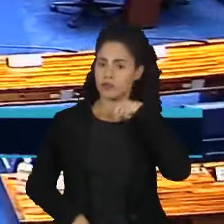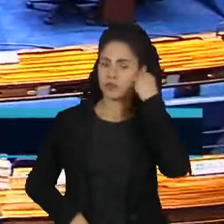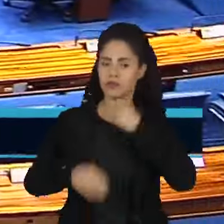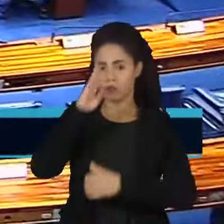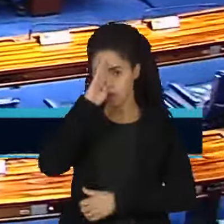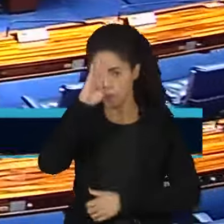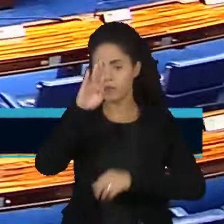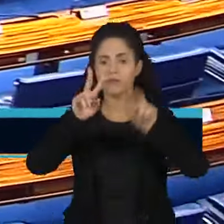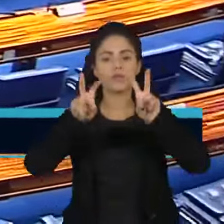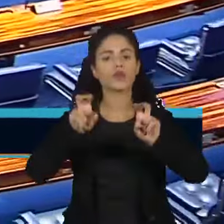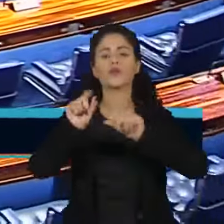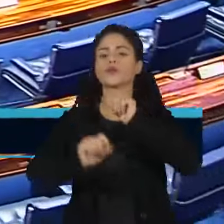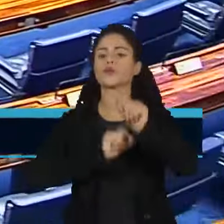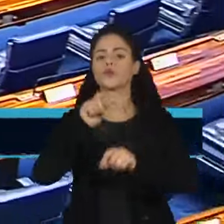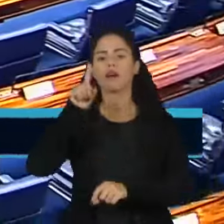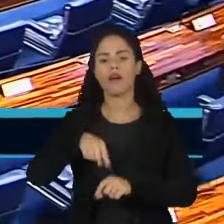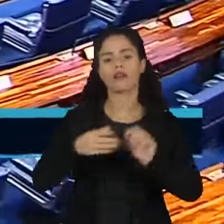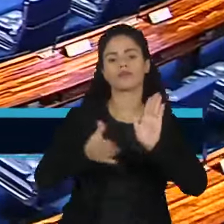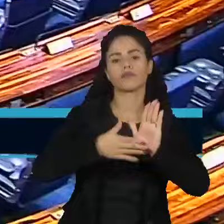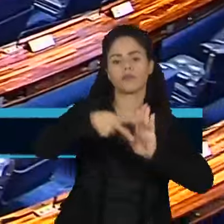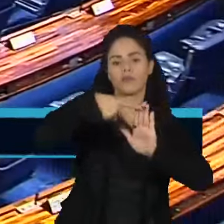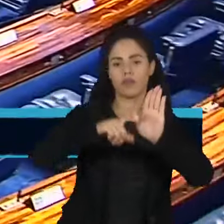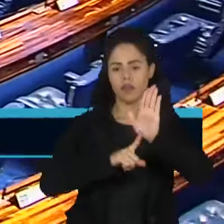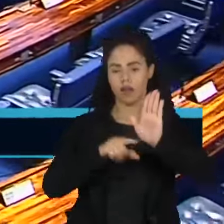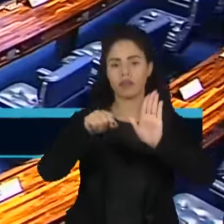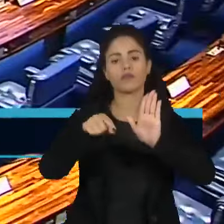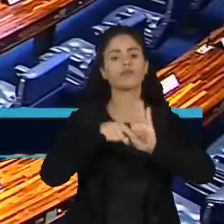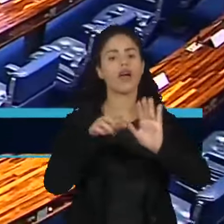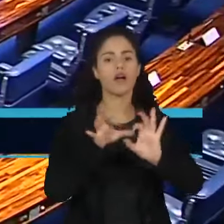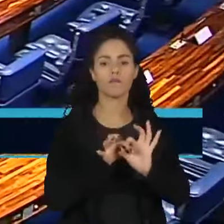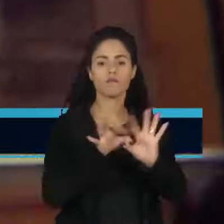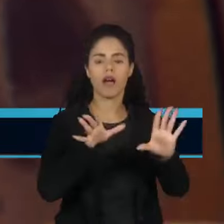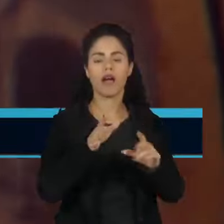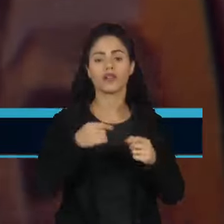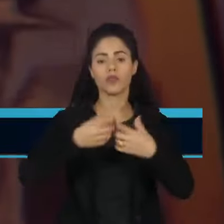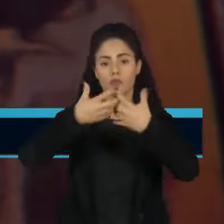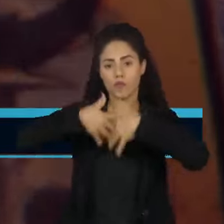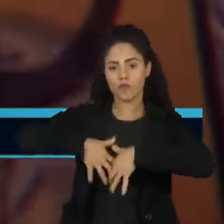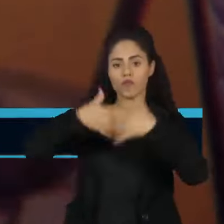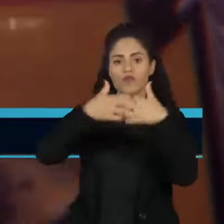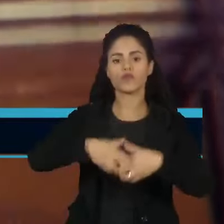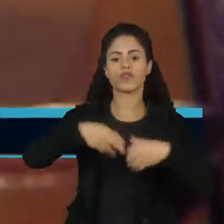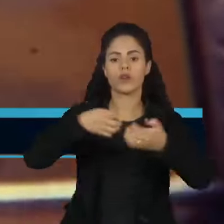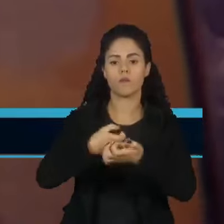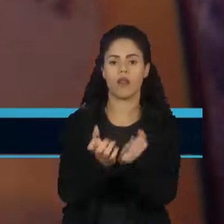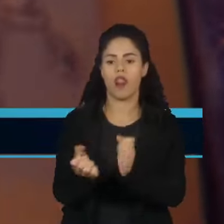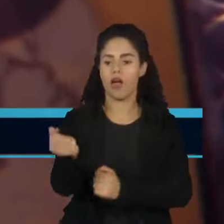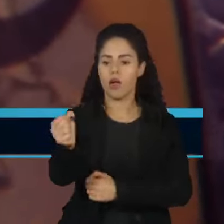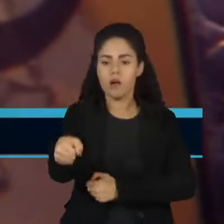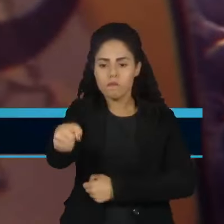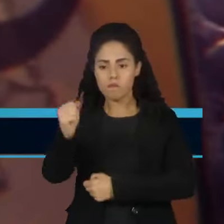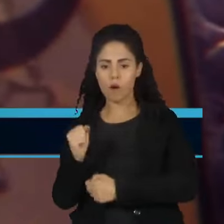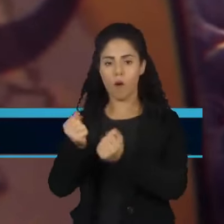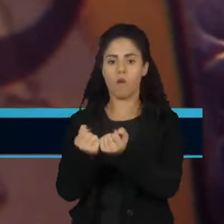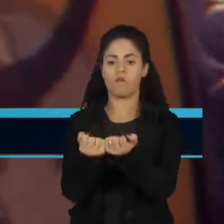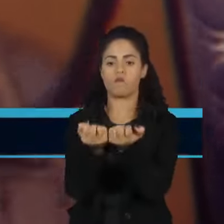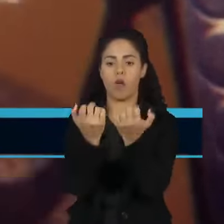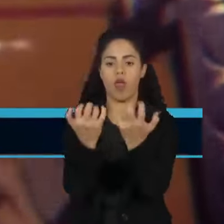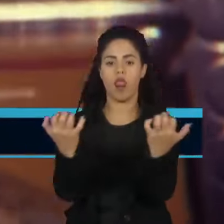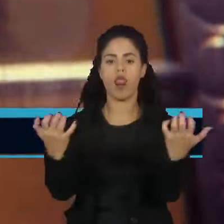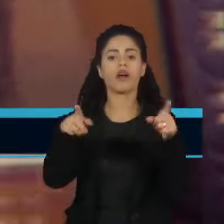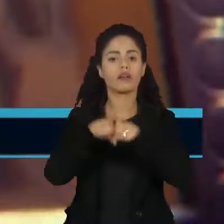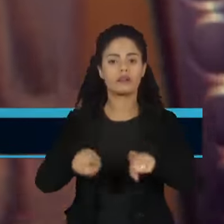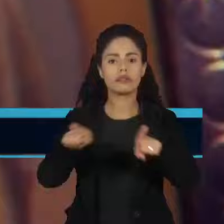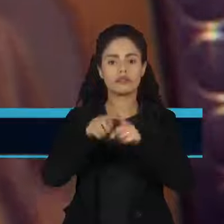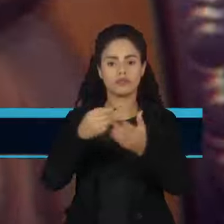principal divergência está no projeto de lei que autoriza o funcionamento de cassinos, bingos e legaliza o jogo